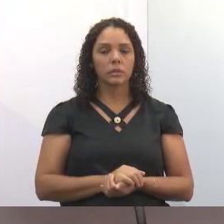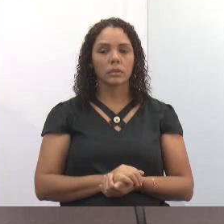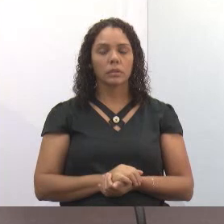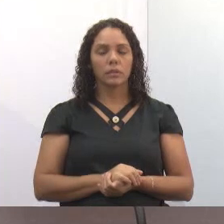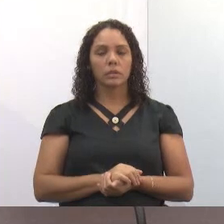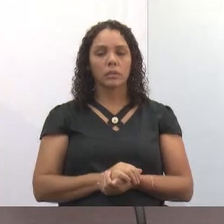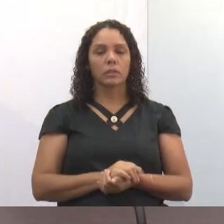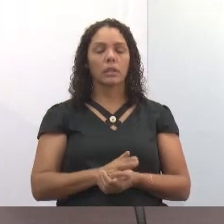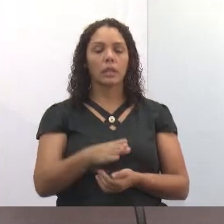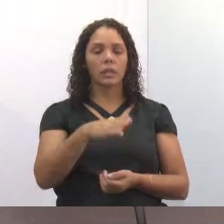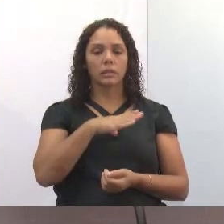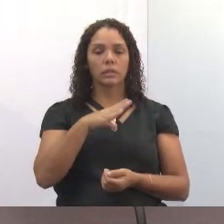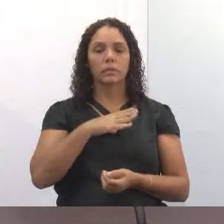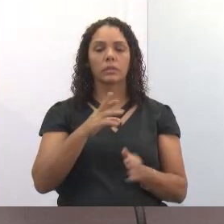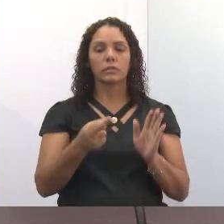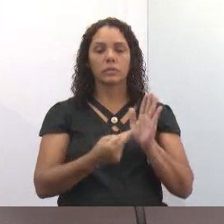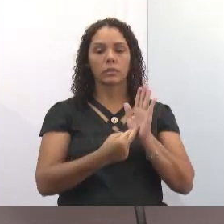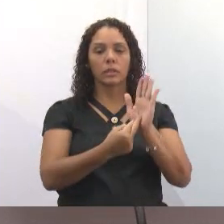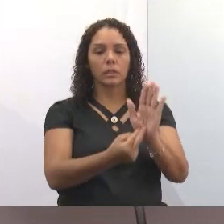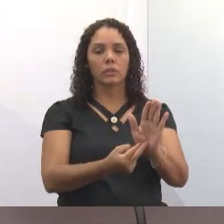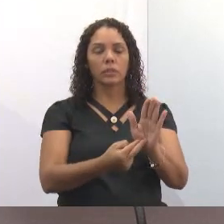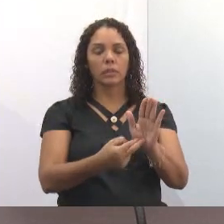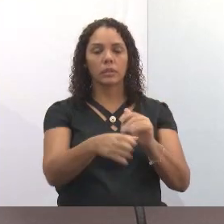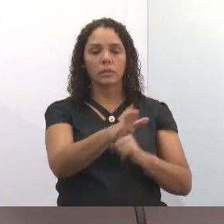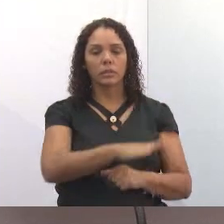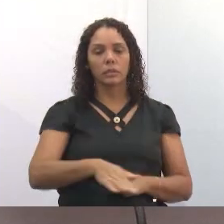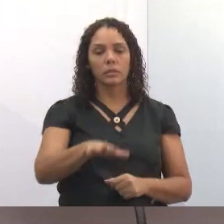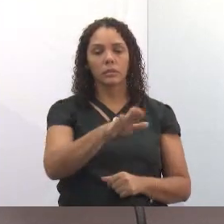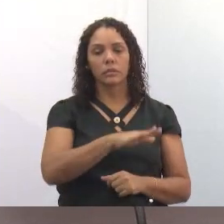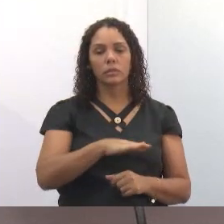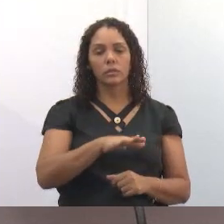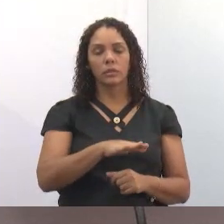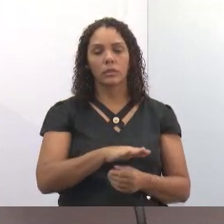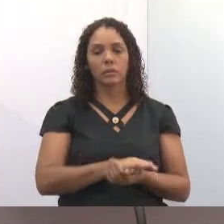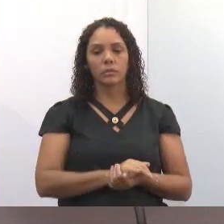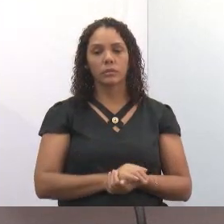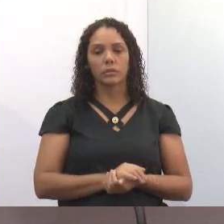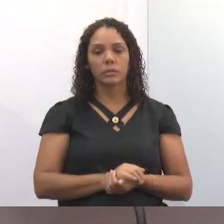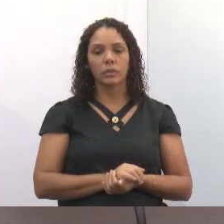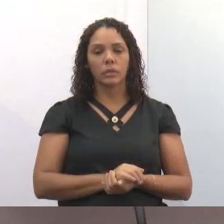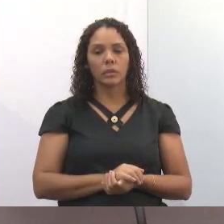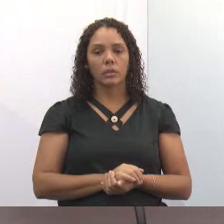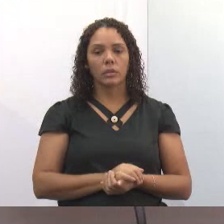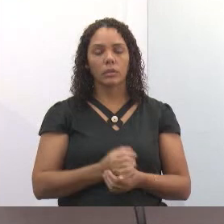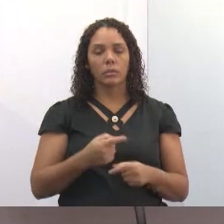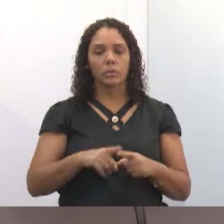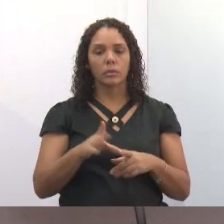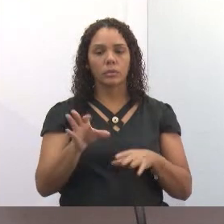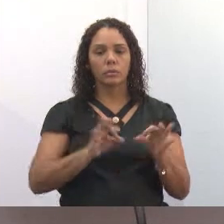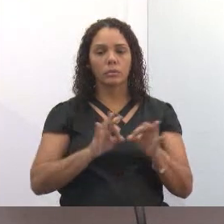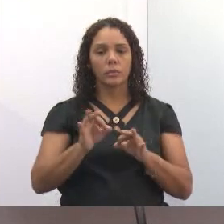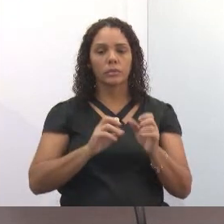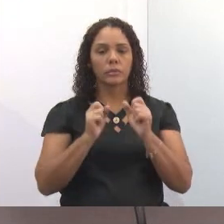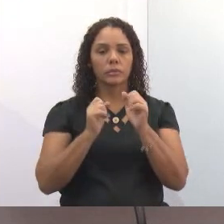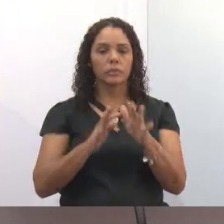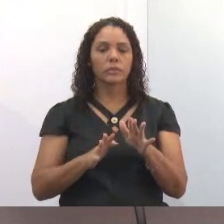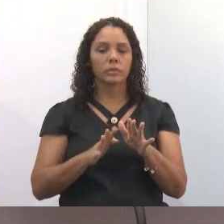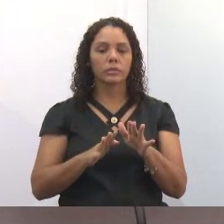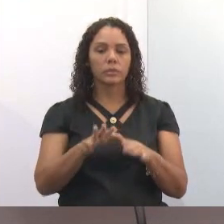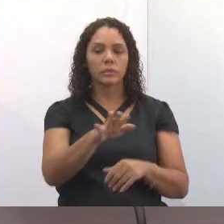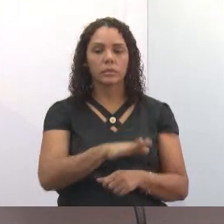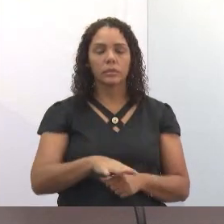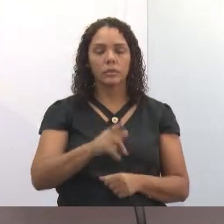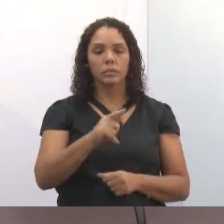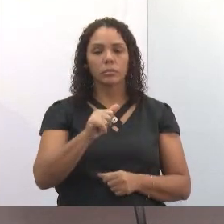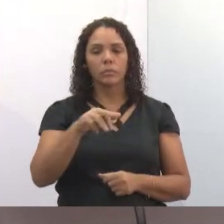o município é referência na região no atendimento de especialidades. Entretanto, a elaboração do Plano de Ação Regional, o